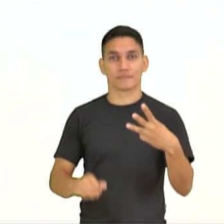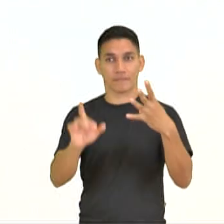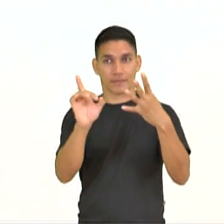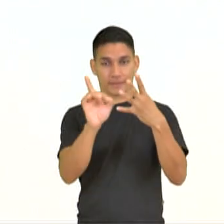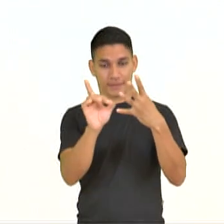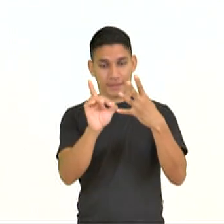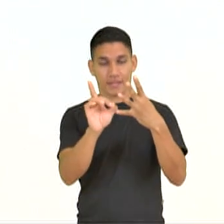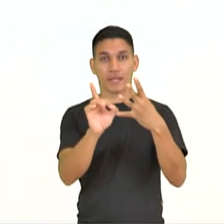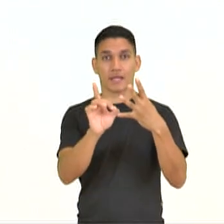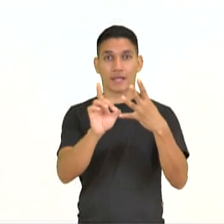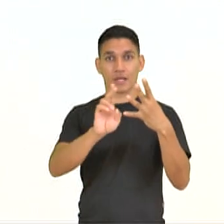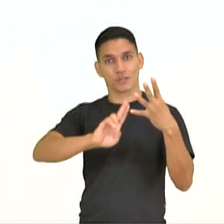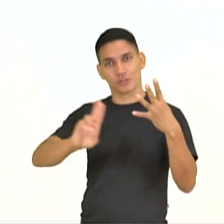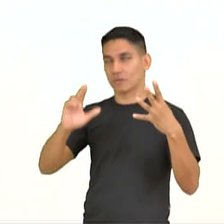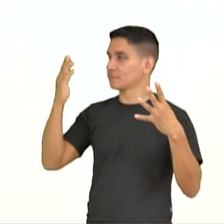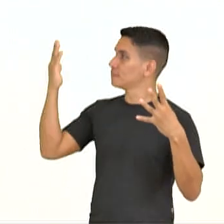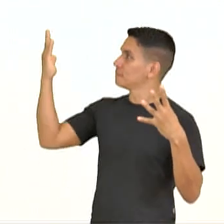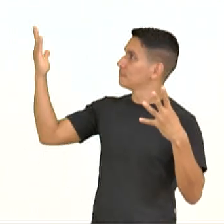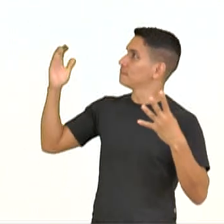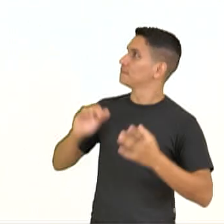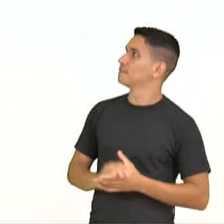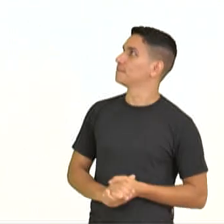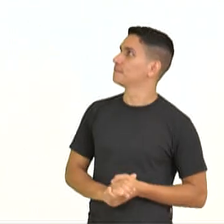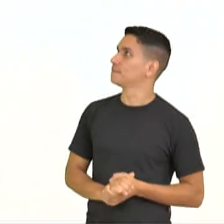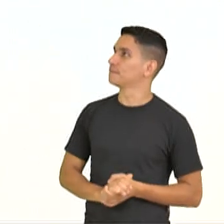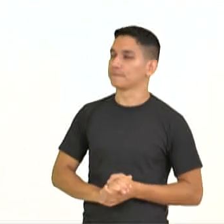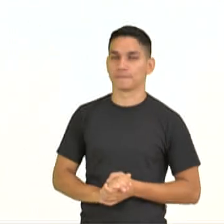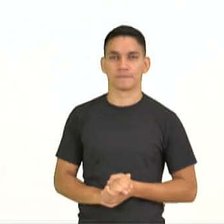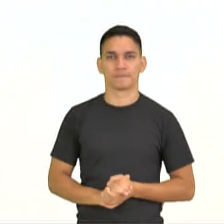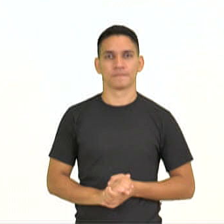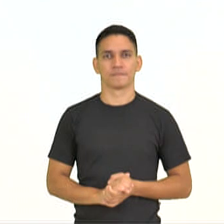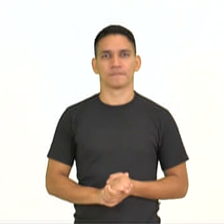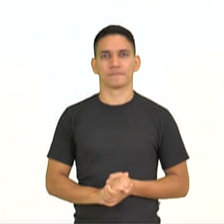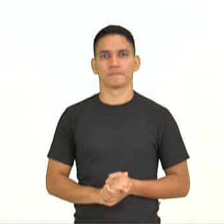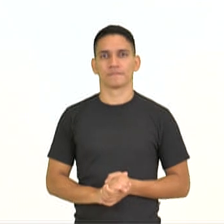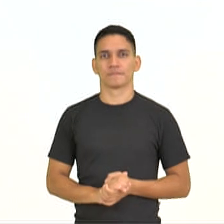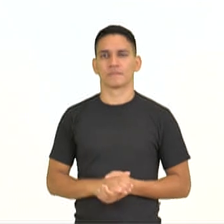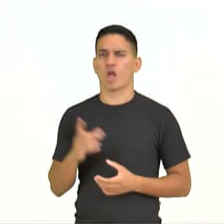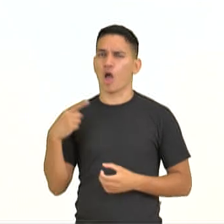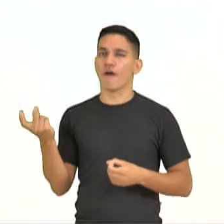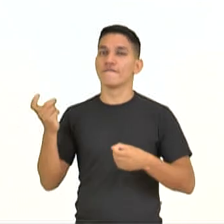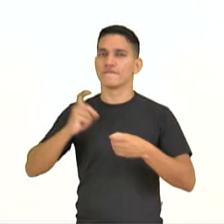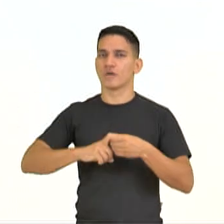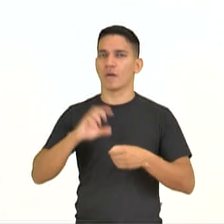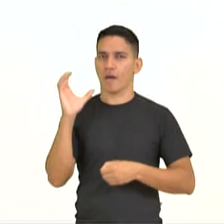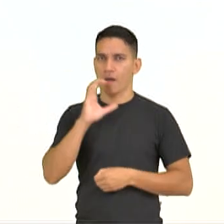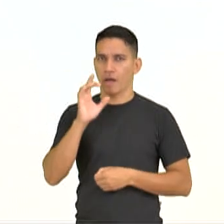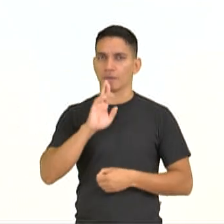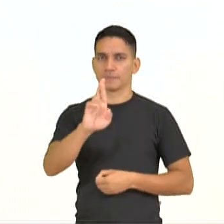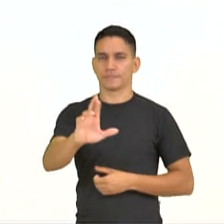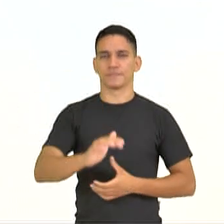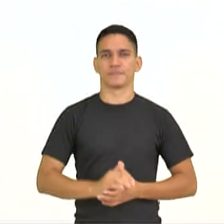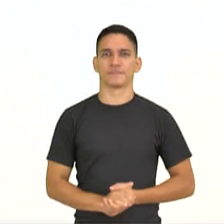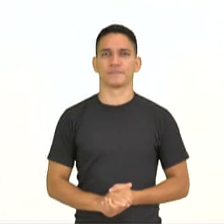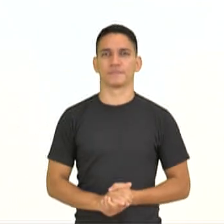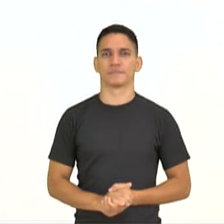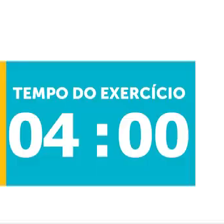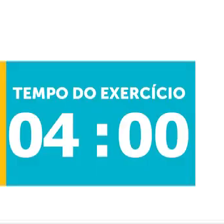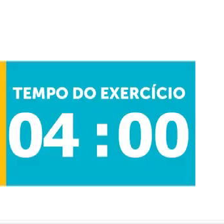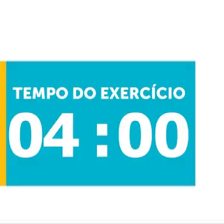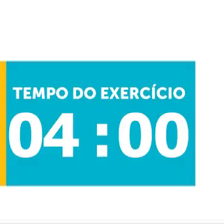fitas. D. Pau de fitas, pezinho e anu. Daqui a pouco nós voltamos com a resposta.